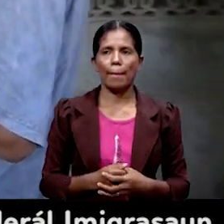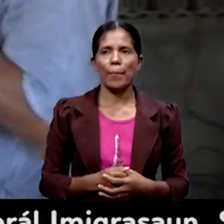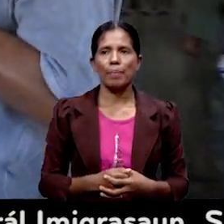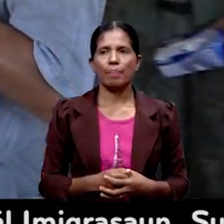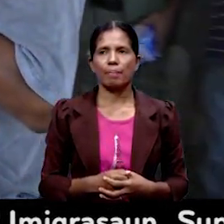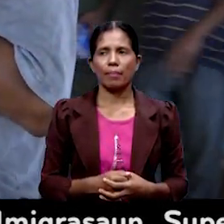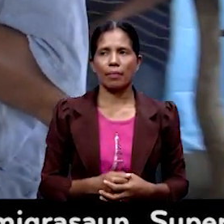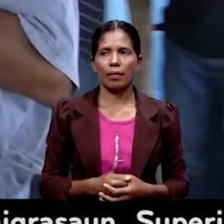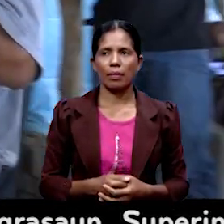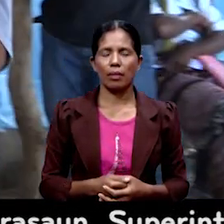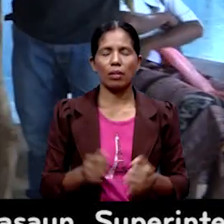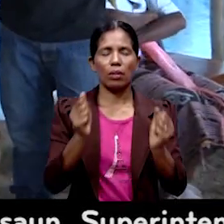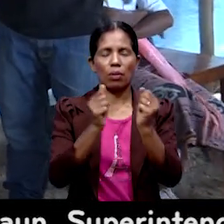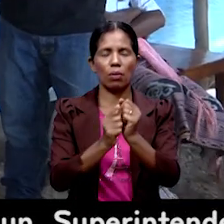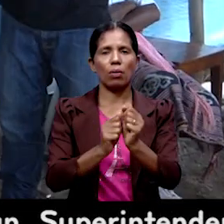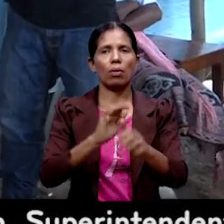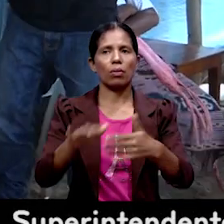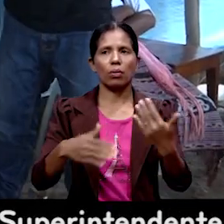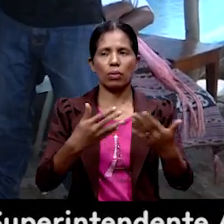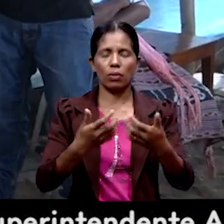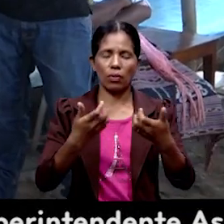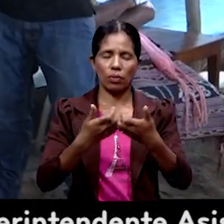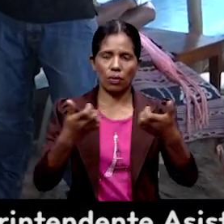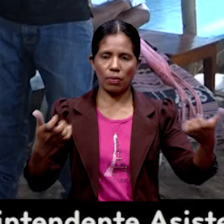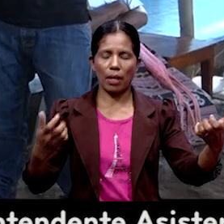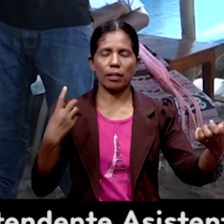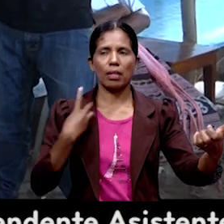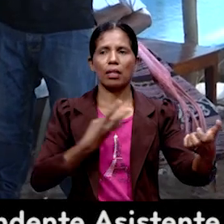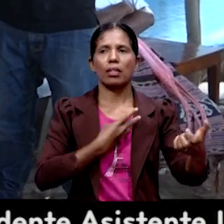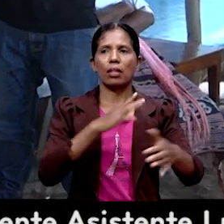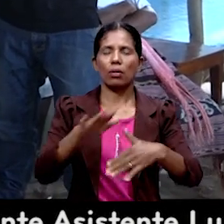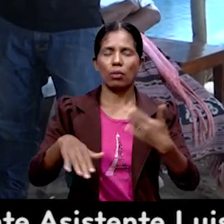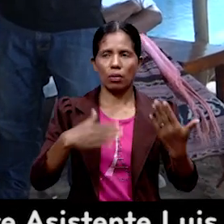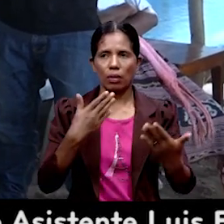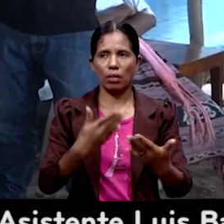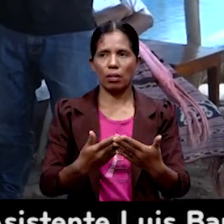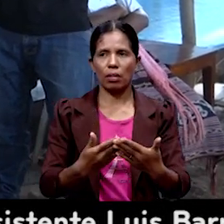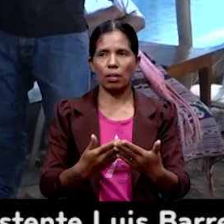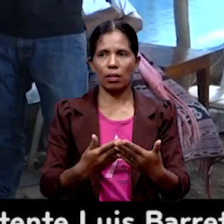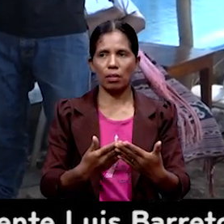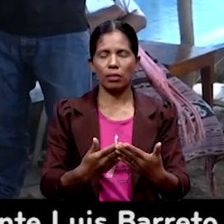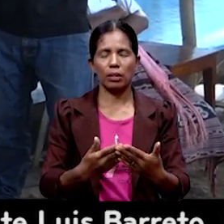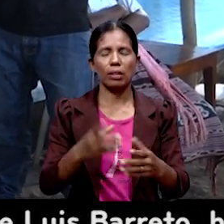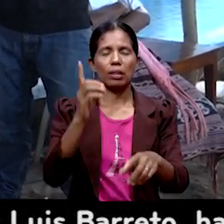O duas chene outro maga, farra de ida outro, né maga, ia de lá para